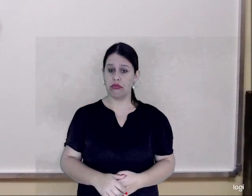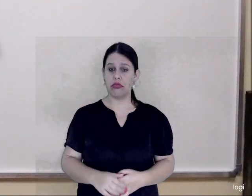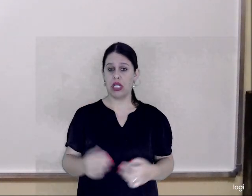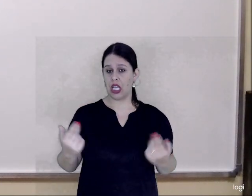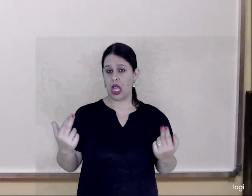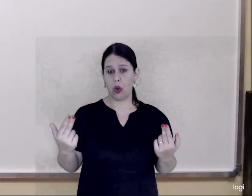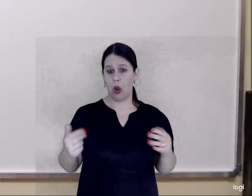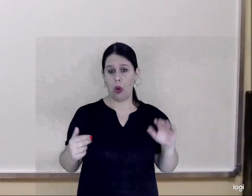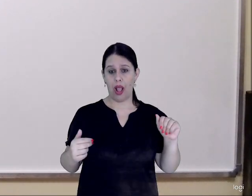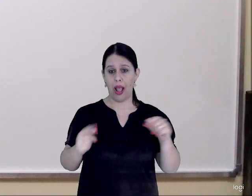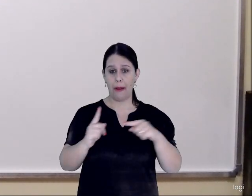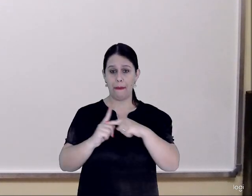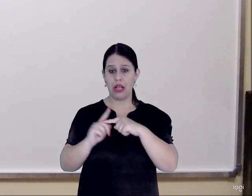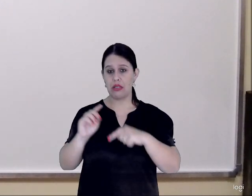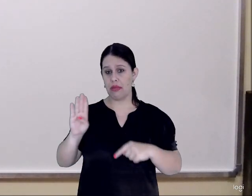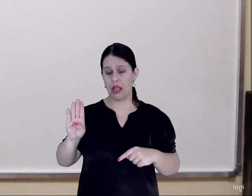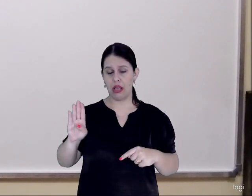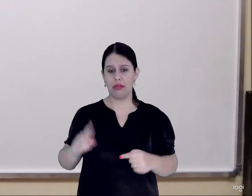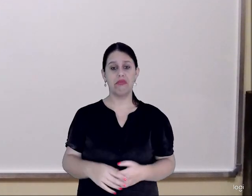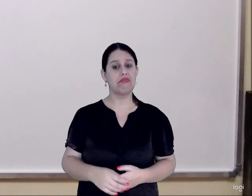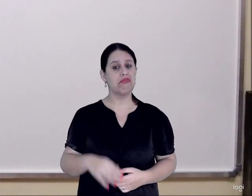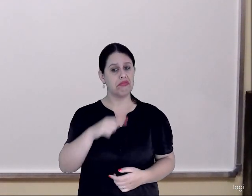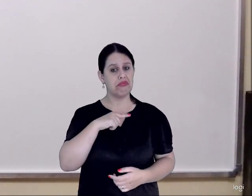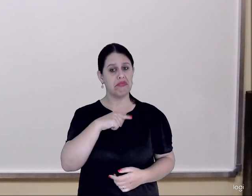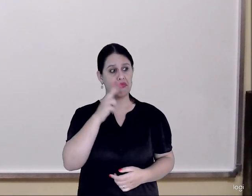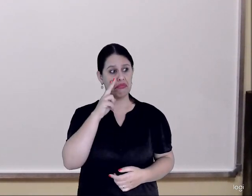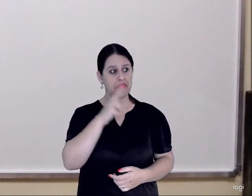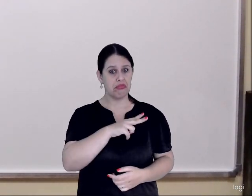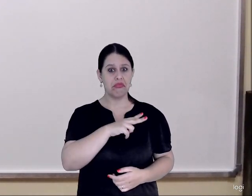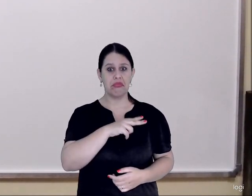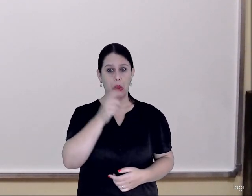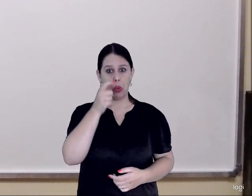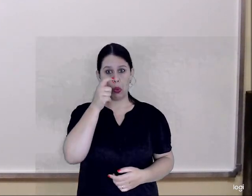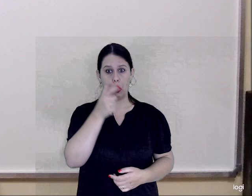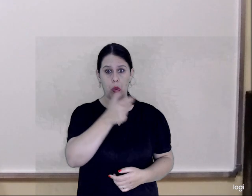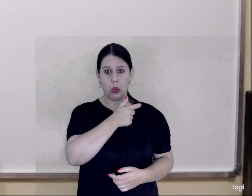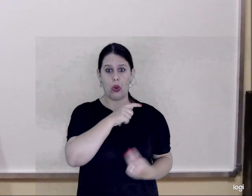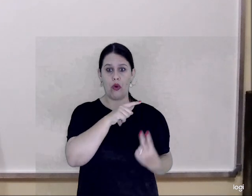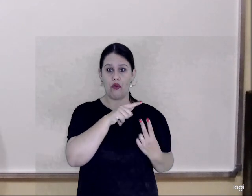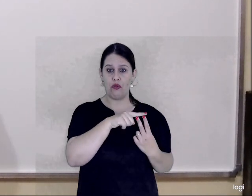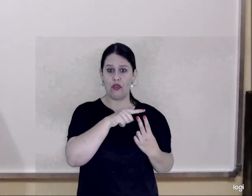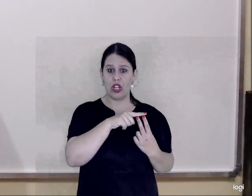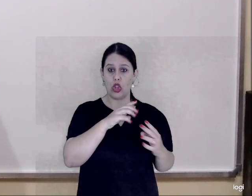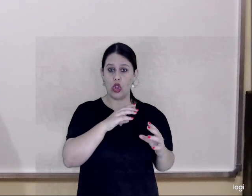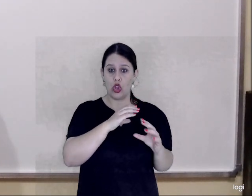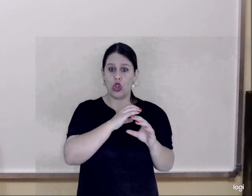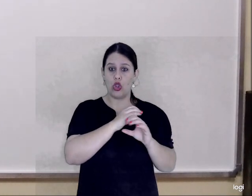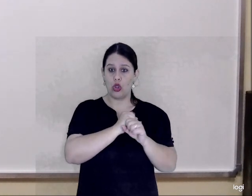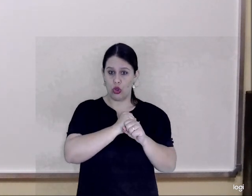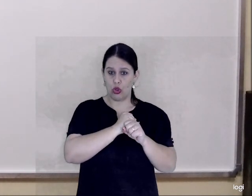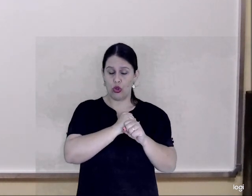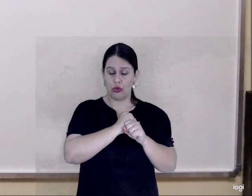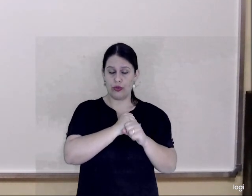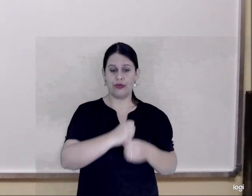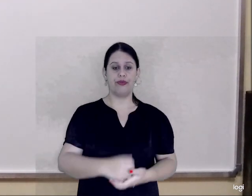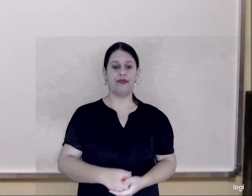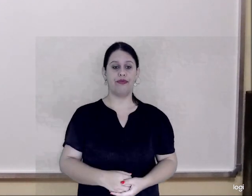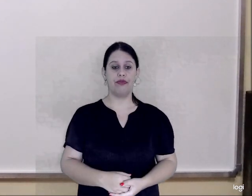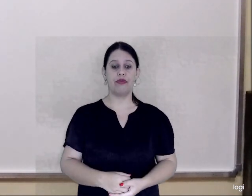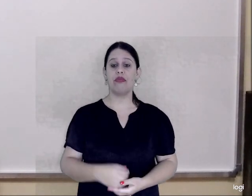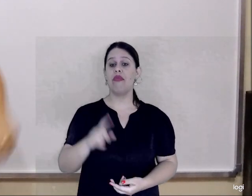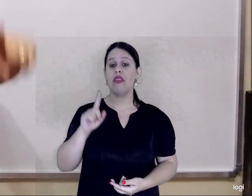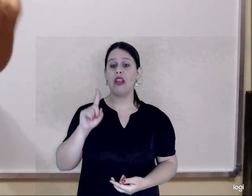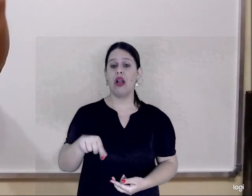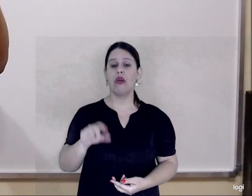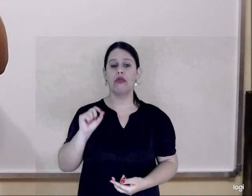mais B. Então aqui tem uma propriedade interessante de vetores, ou melhor dizendo, de soma de vetores.